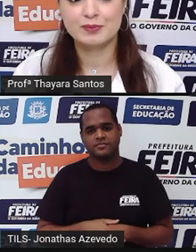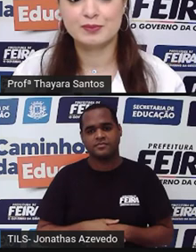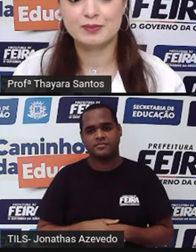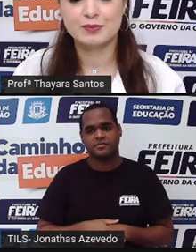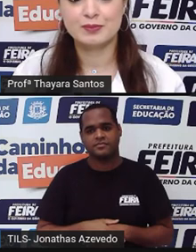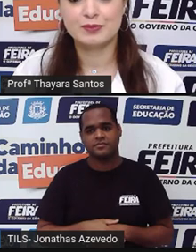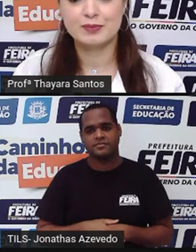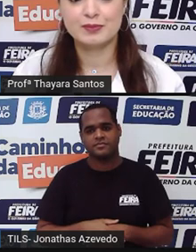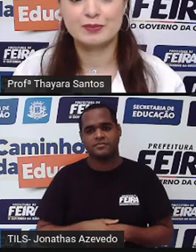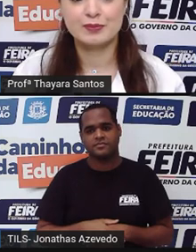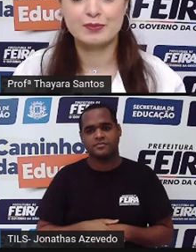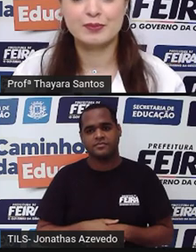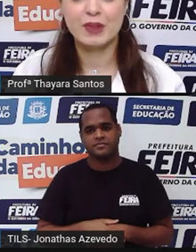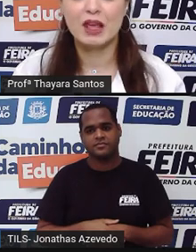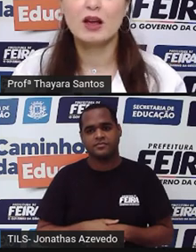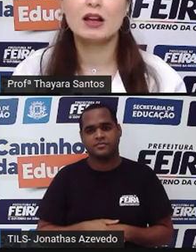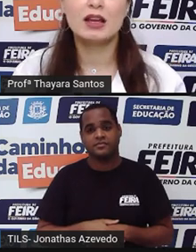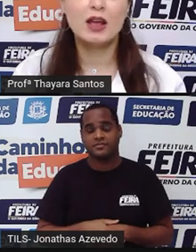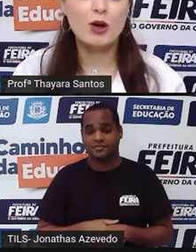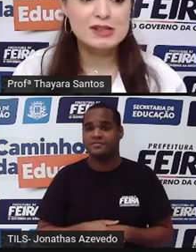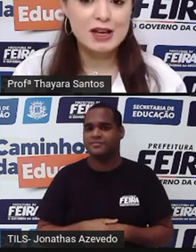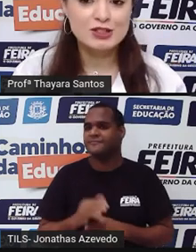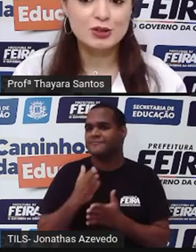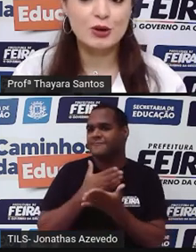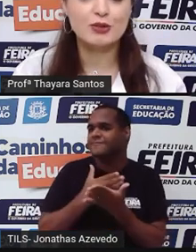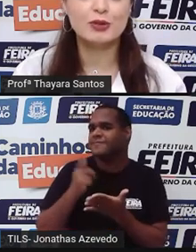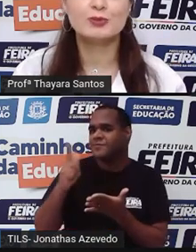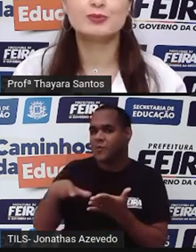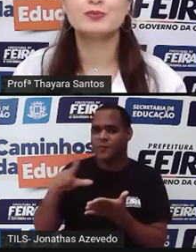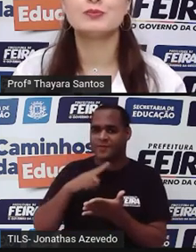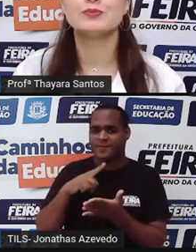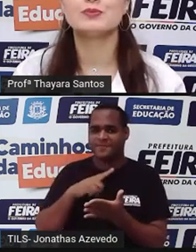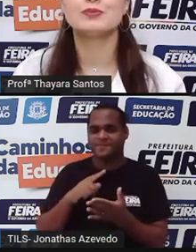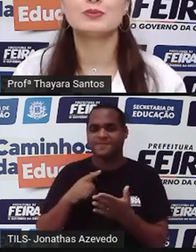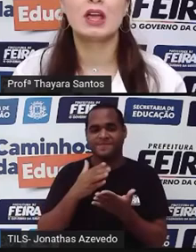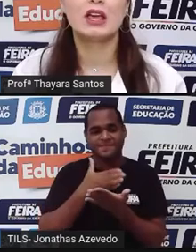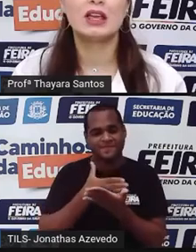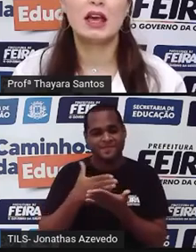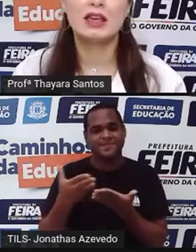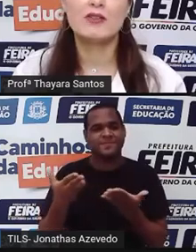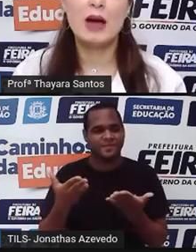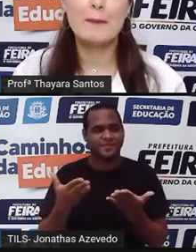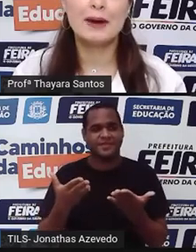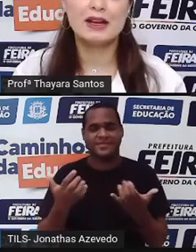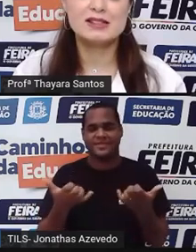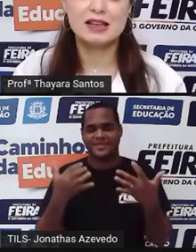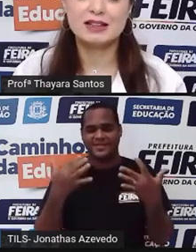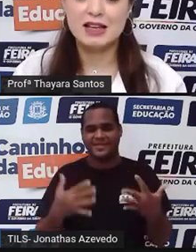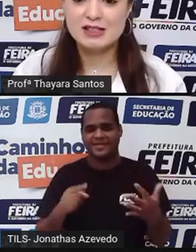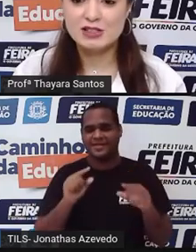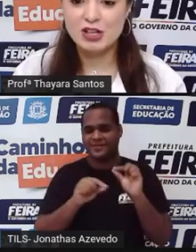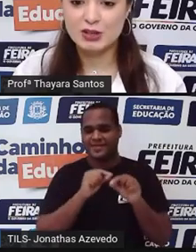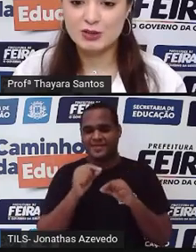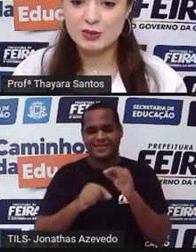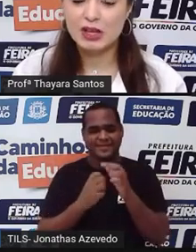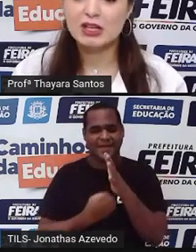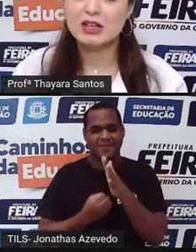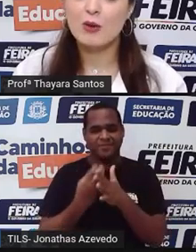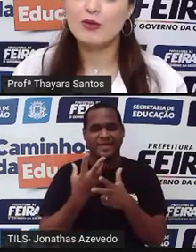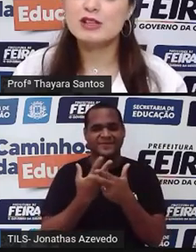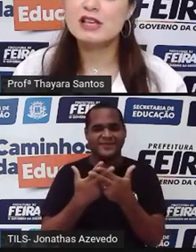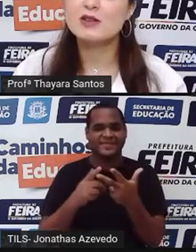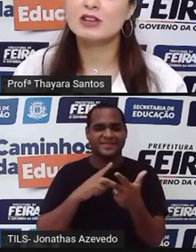E aí e clique em começar de novo e aqui vai aparecer desse jeito